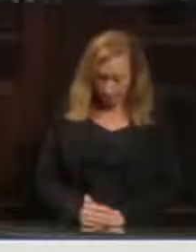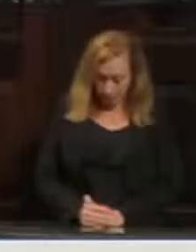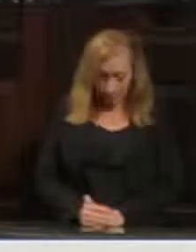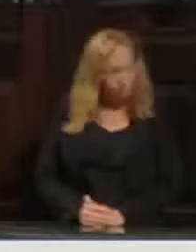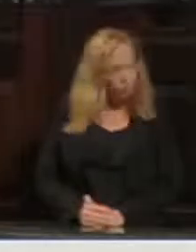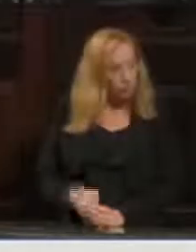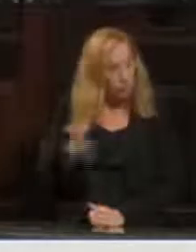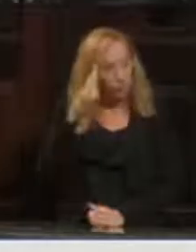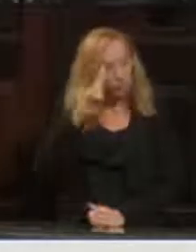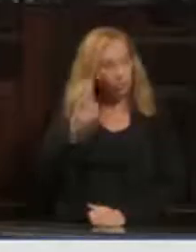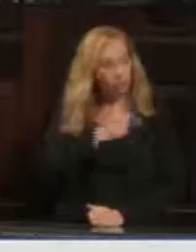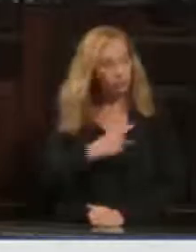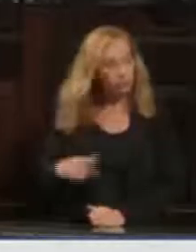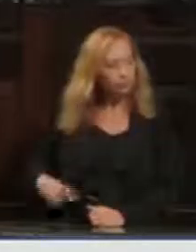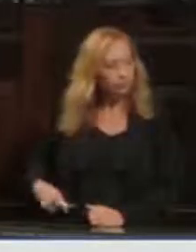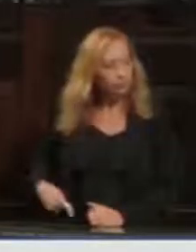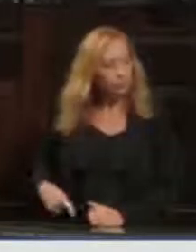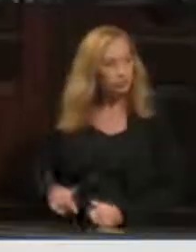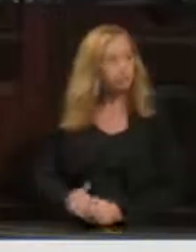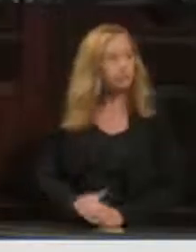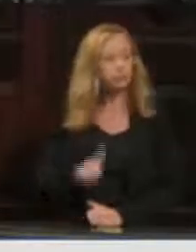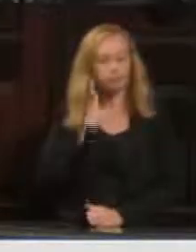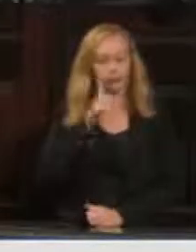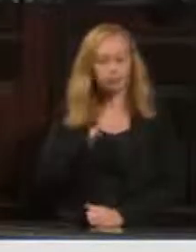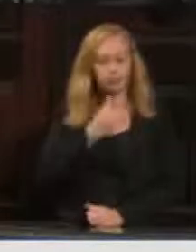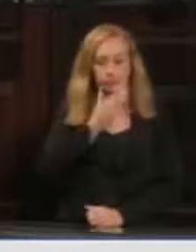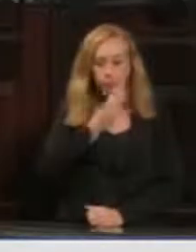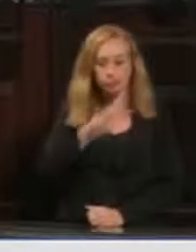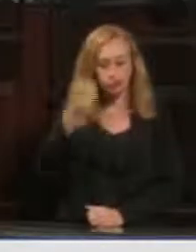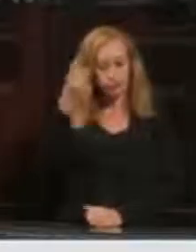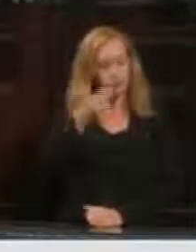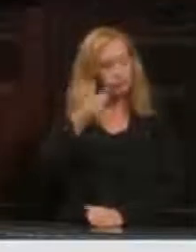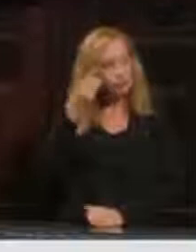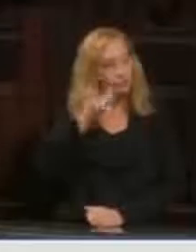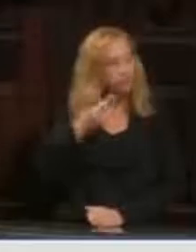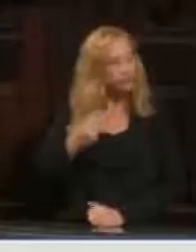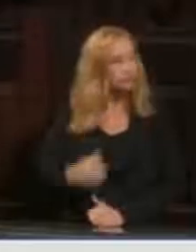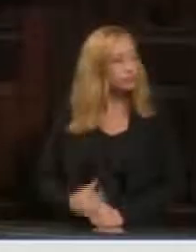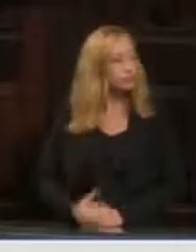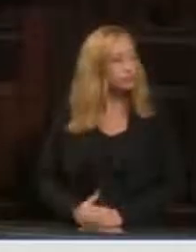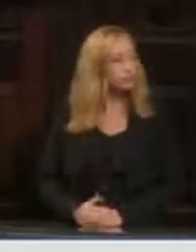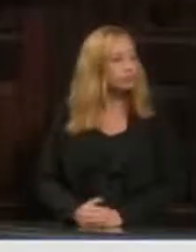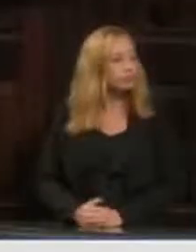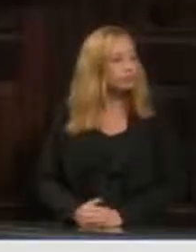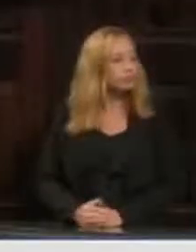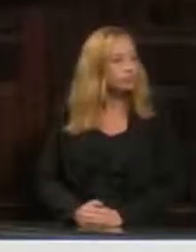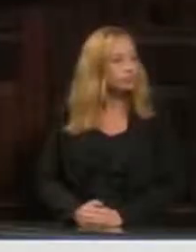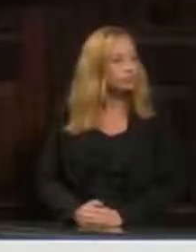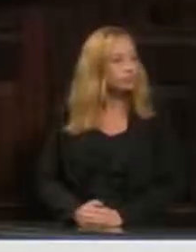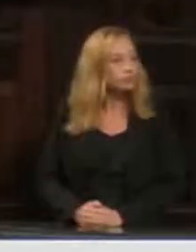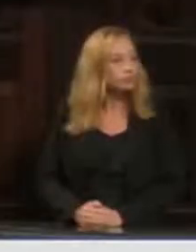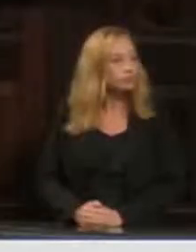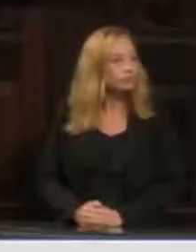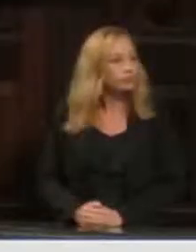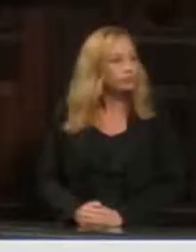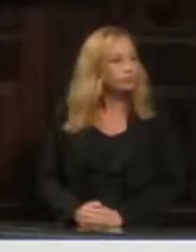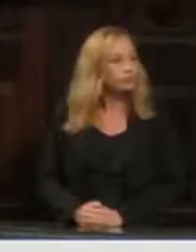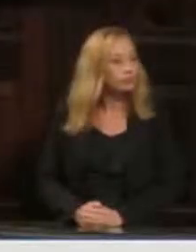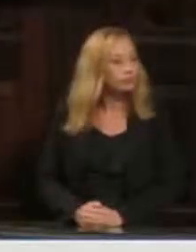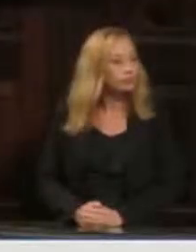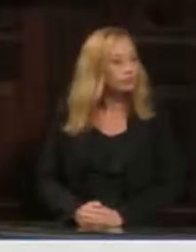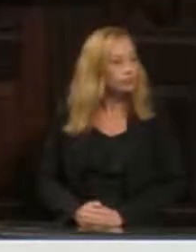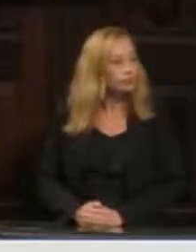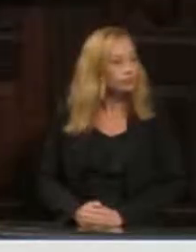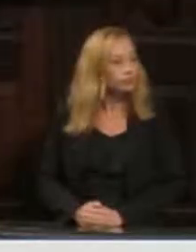Senhor presidente, senhores deputados e deputadas, a todos dessa casa, eu subo a essa tribuna hoje,